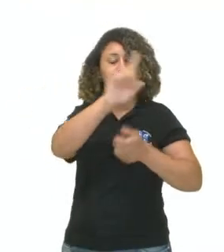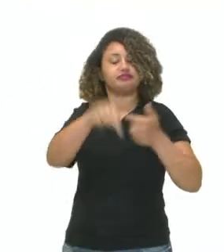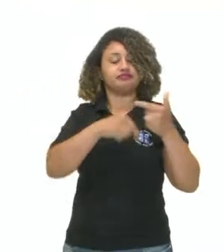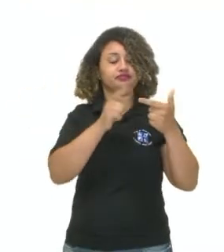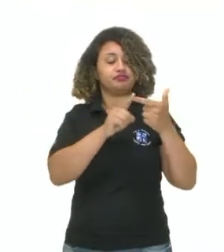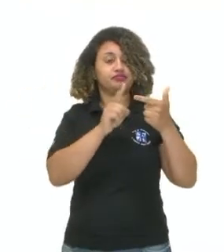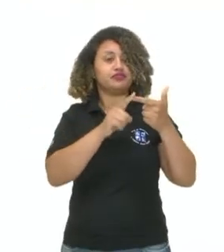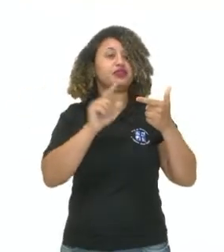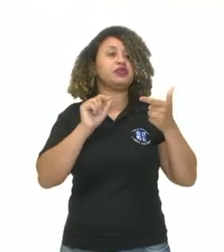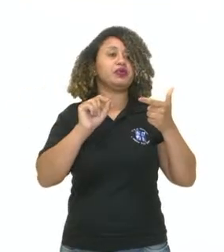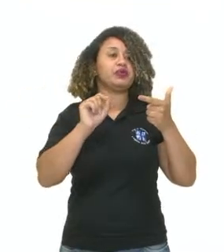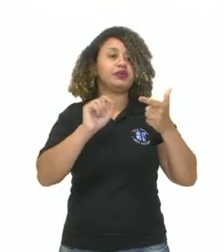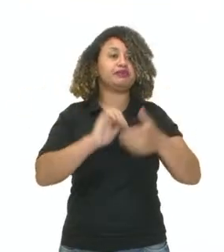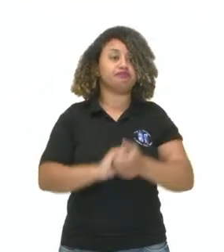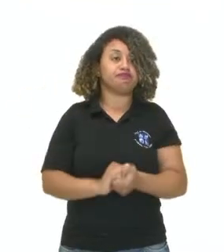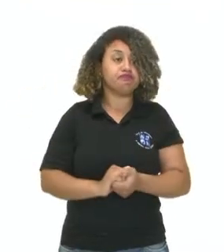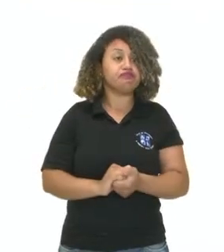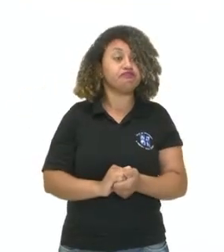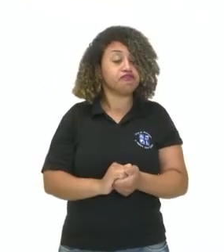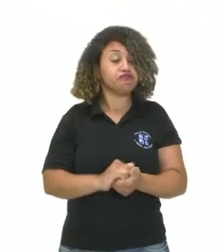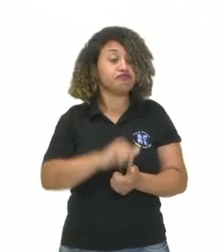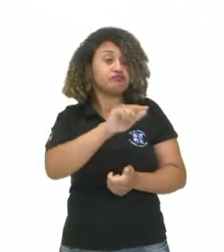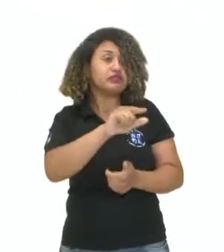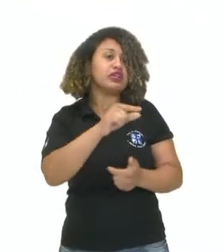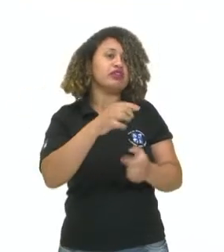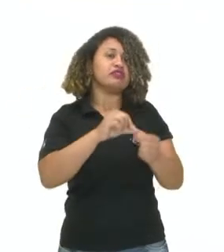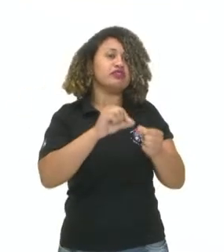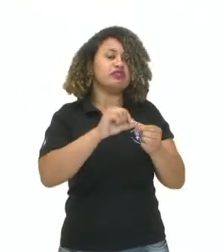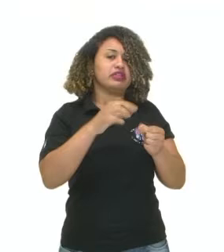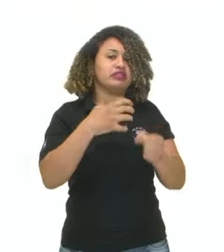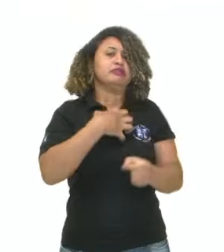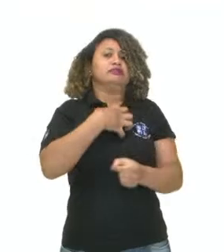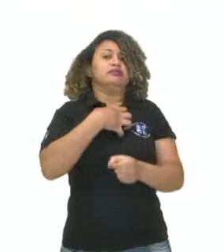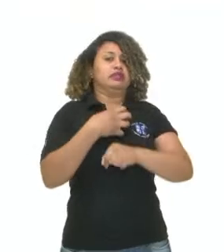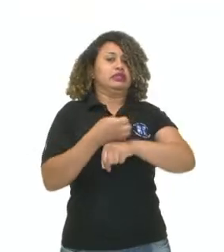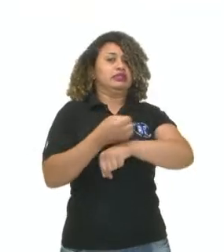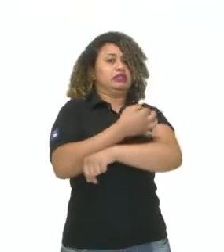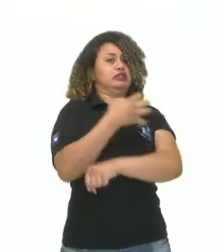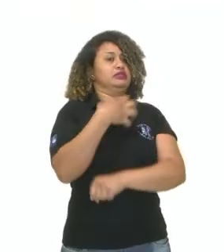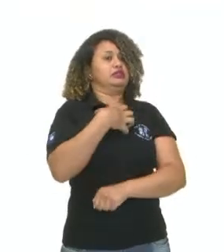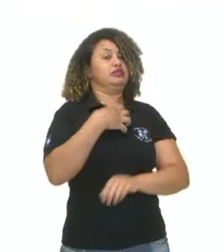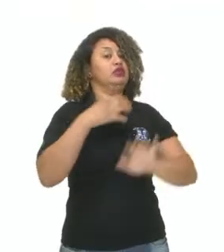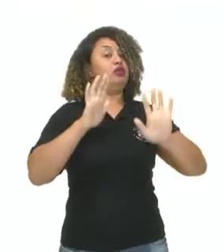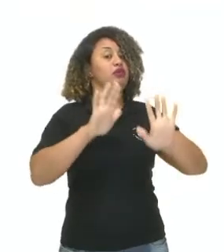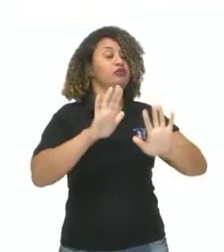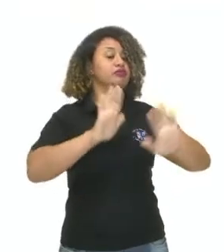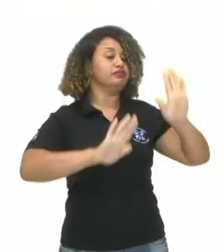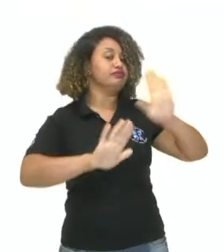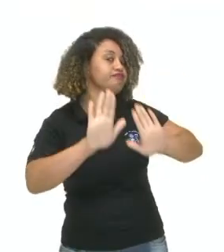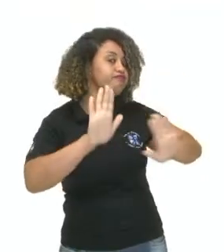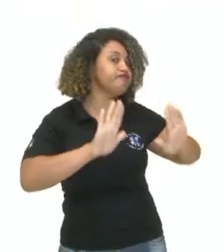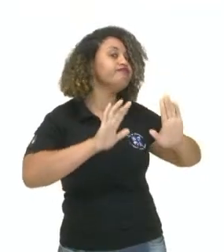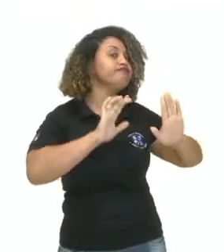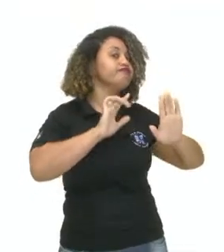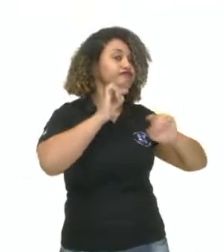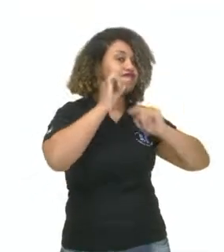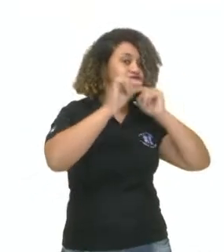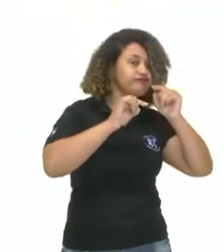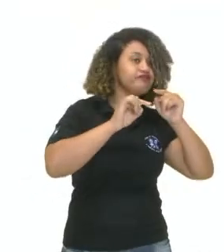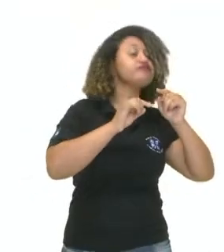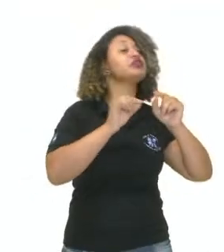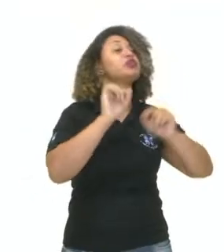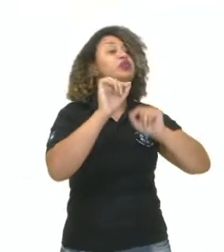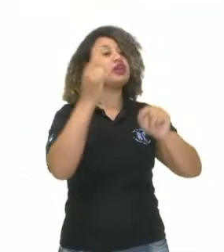2. Ela lhe causou uma reação emocional muito grande? Desconfie. Notícias inventadas